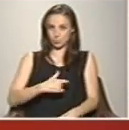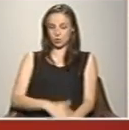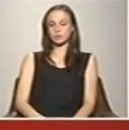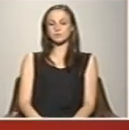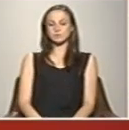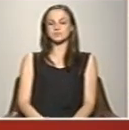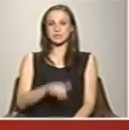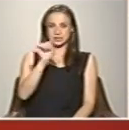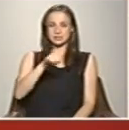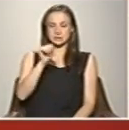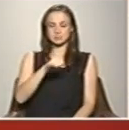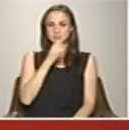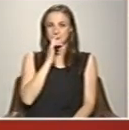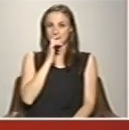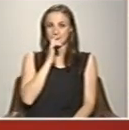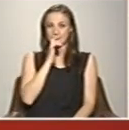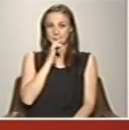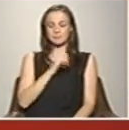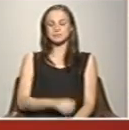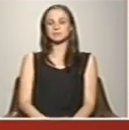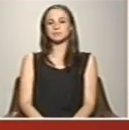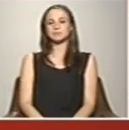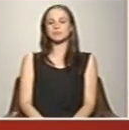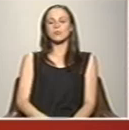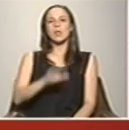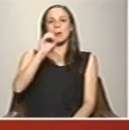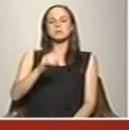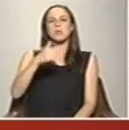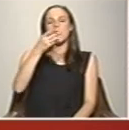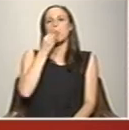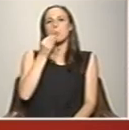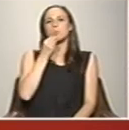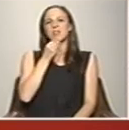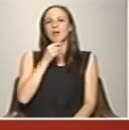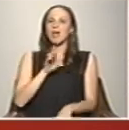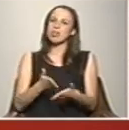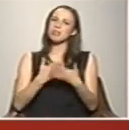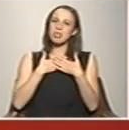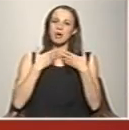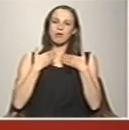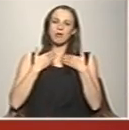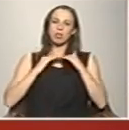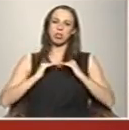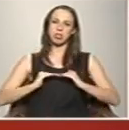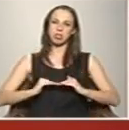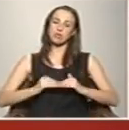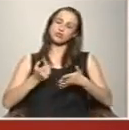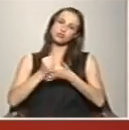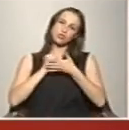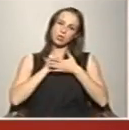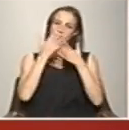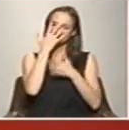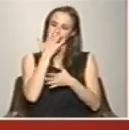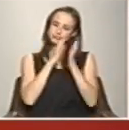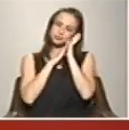não é? Muito ligeira. E são principalmente aqueles alimentos que nós sabemos que são relaxantes. Que nos vão ajudar a adormecer. Nos vão ajudar. Estes